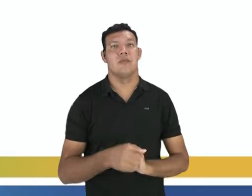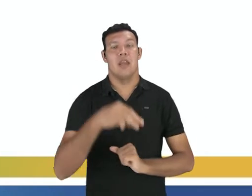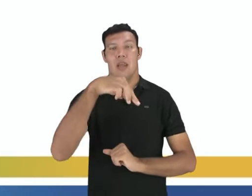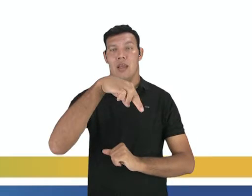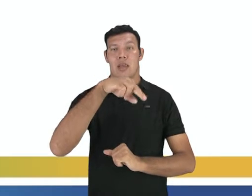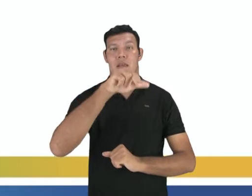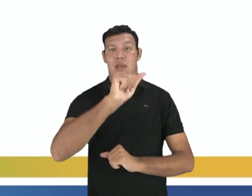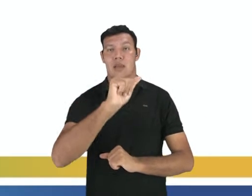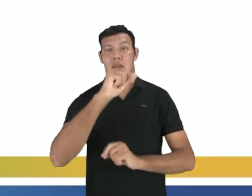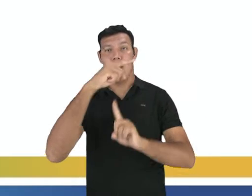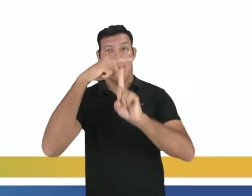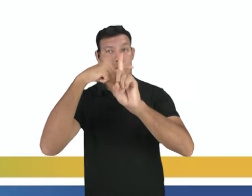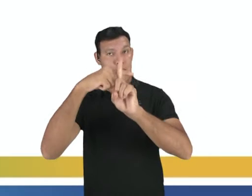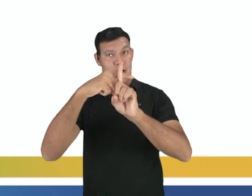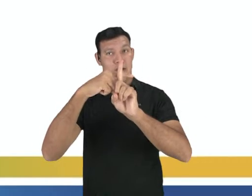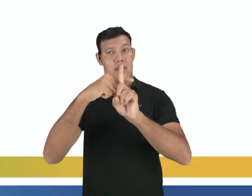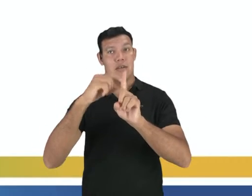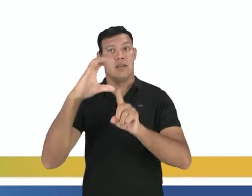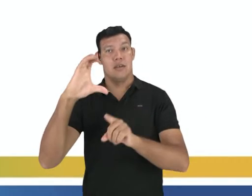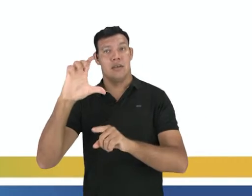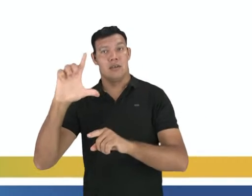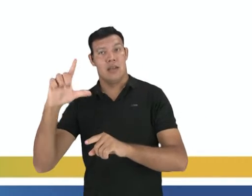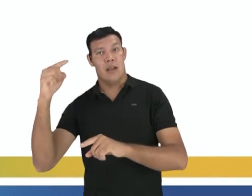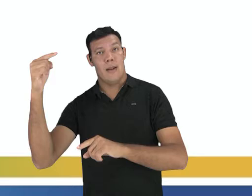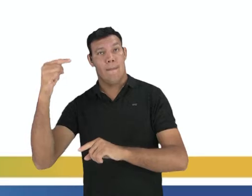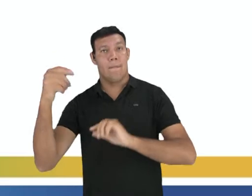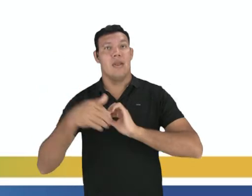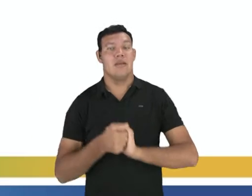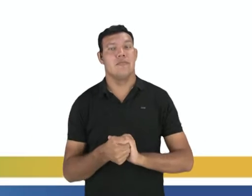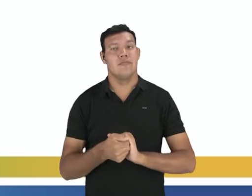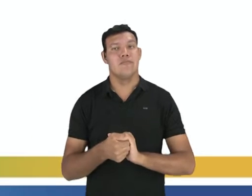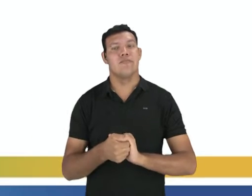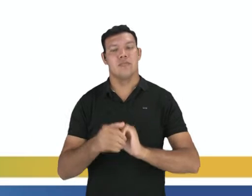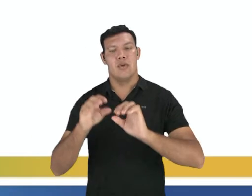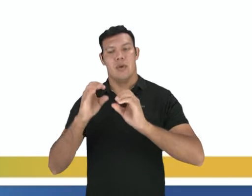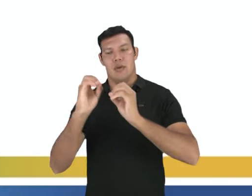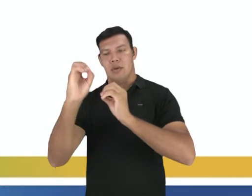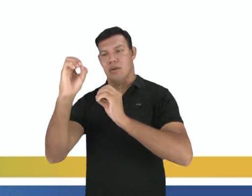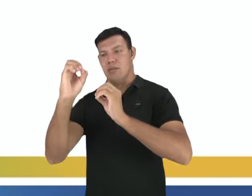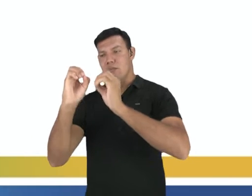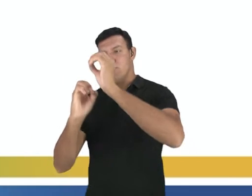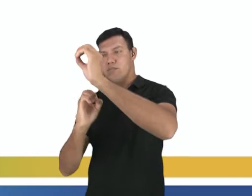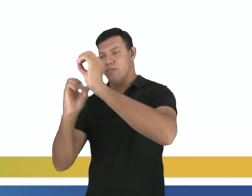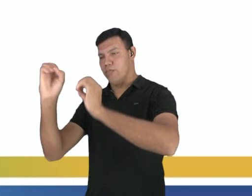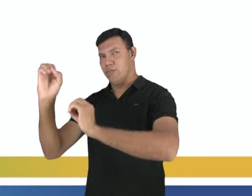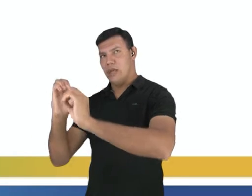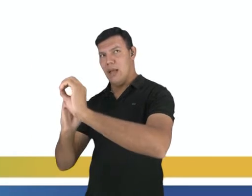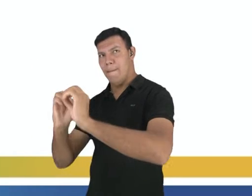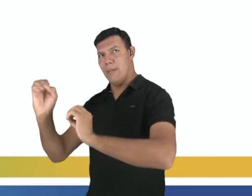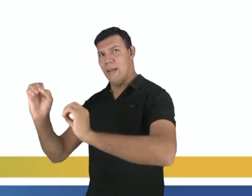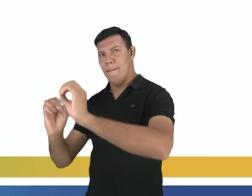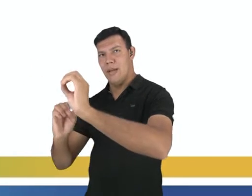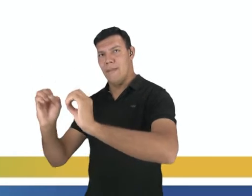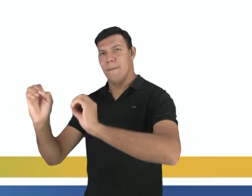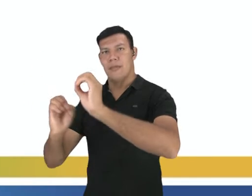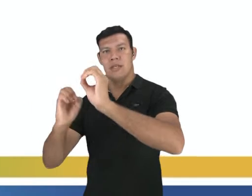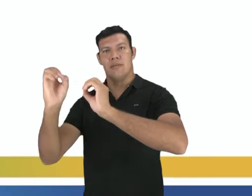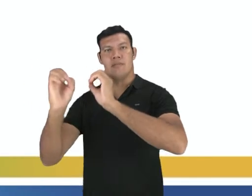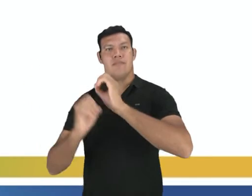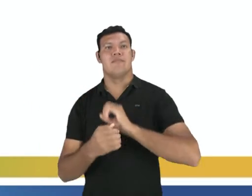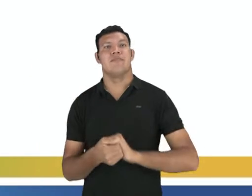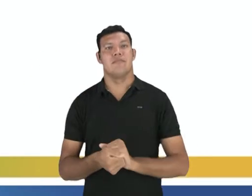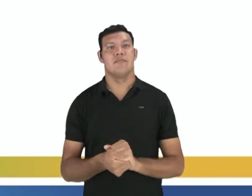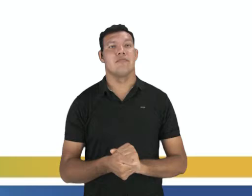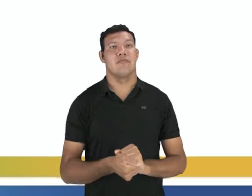representa o Cl. Então, aqui nós temos a separação dos íons. Então, aqui antes a gente tinha um